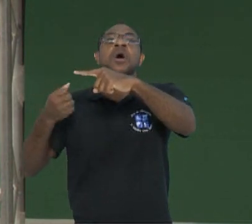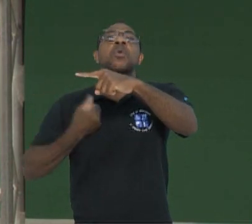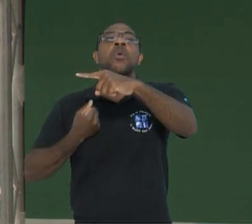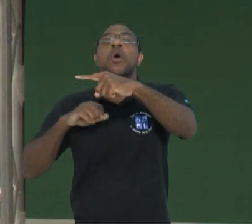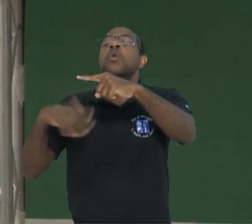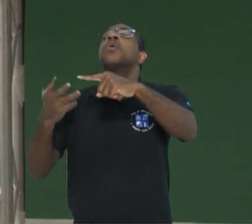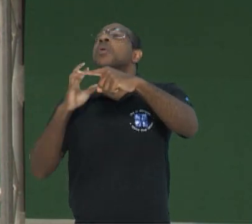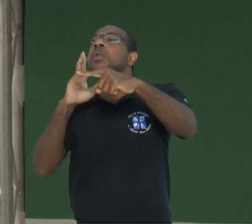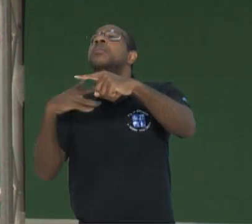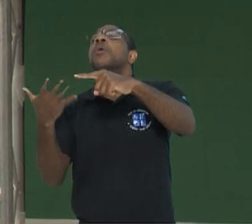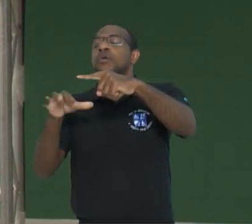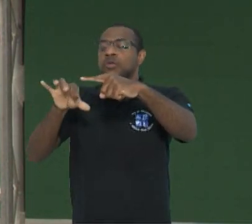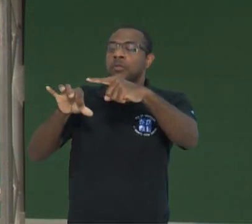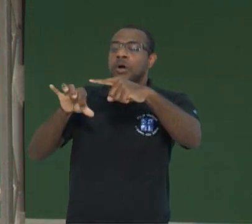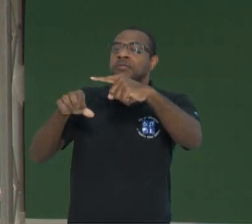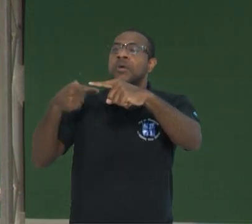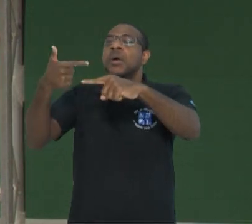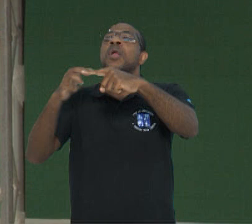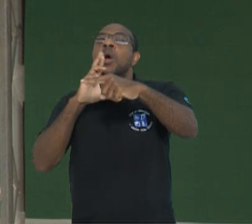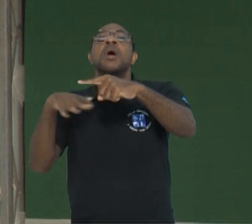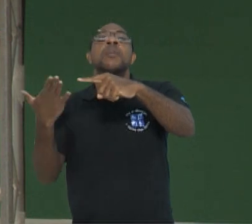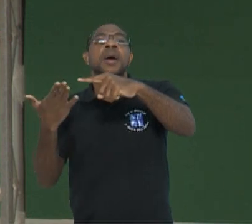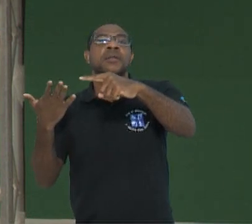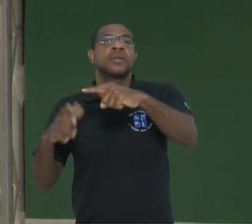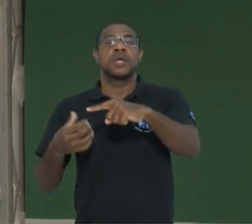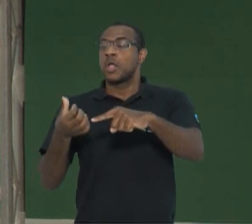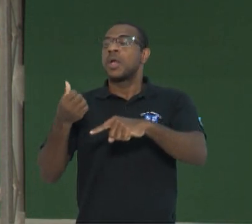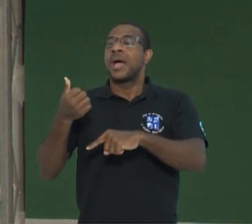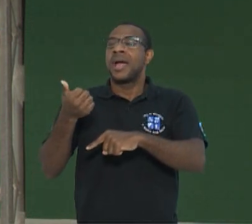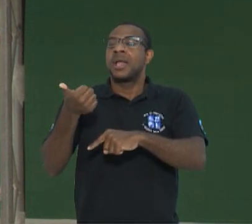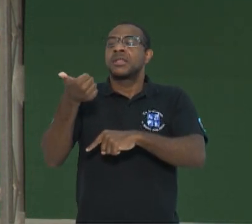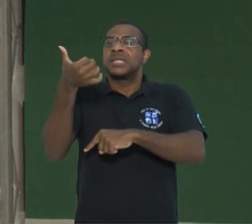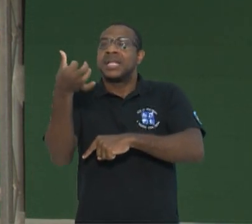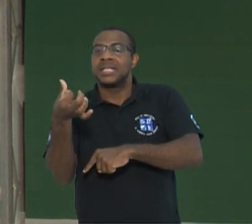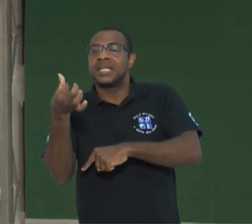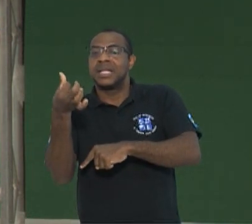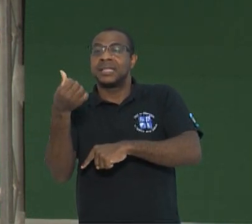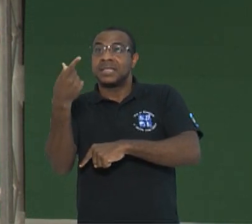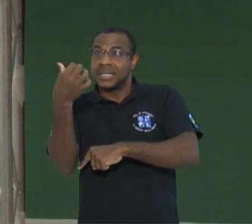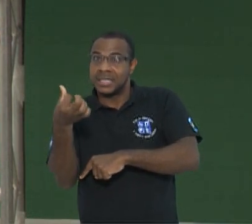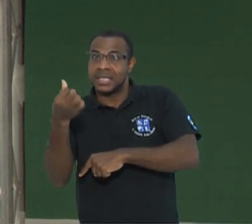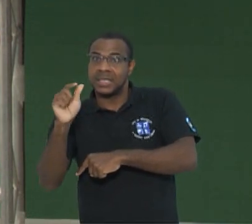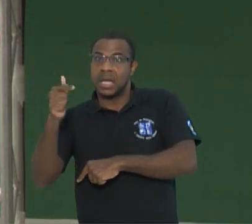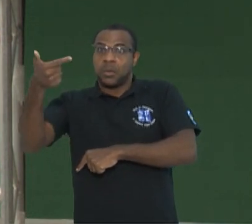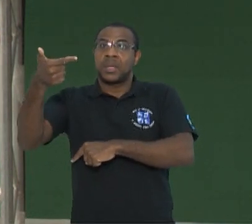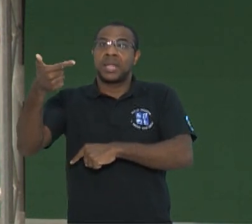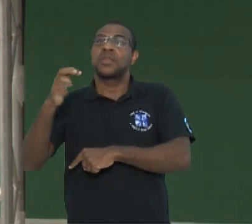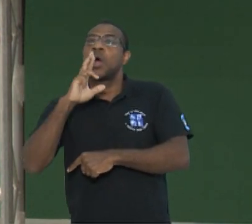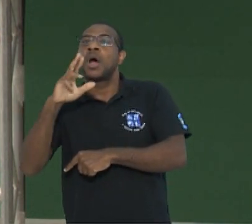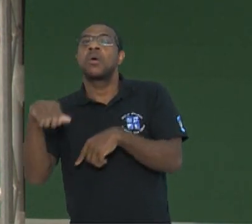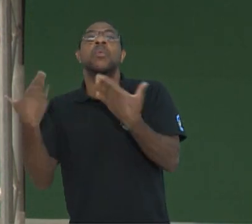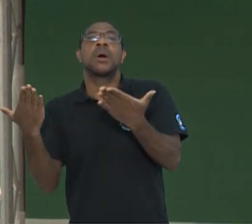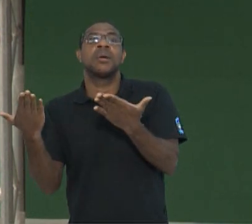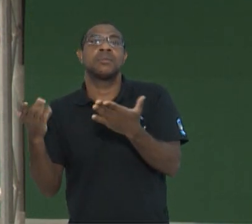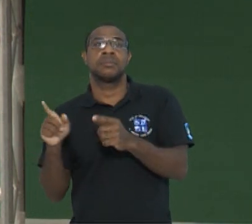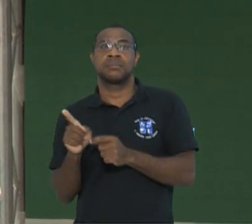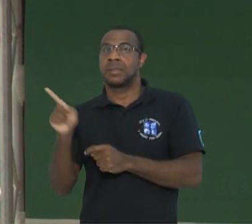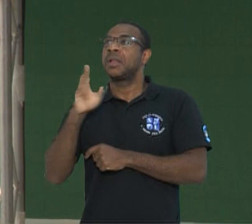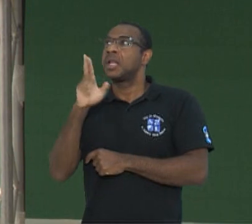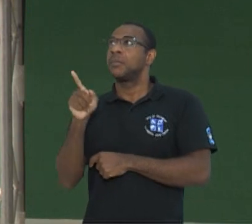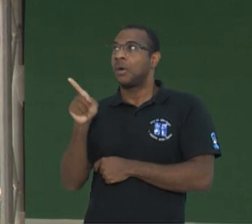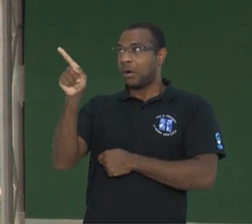número que elevado ao quadrado dá 16? 4. Eu tenho os valores de A e de B. Por que é importante